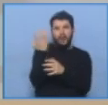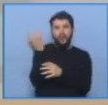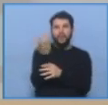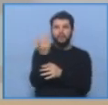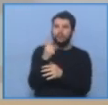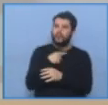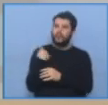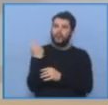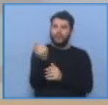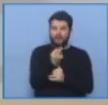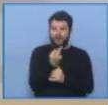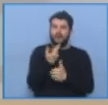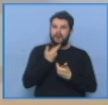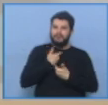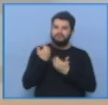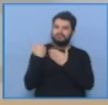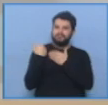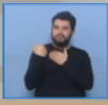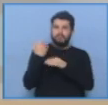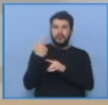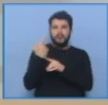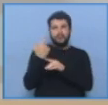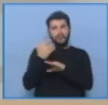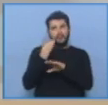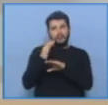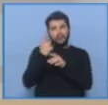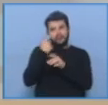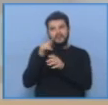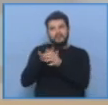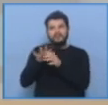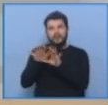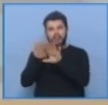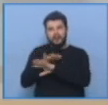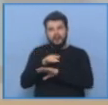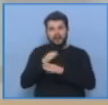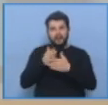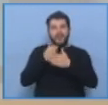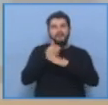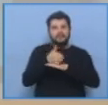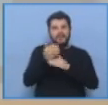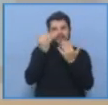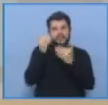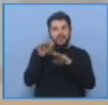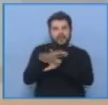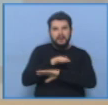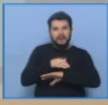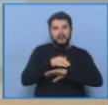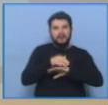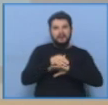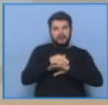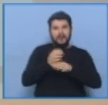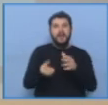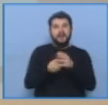de que todos somos responsáveis por, conhecendo situações, tendo acesso à informação,